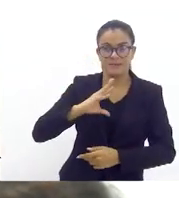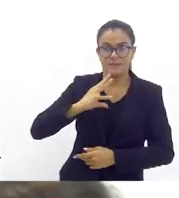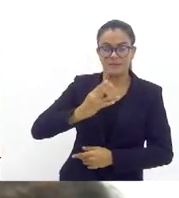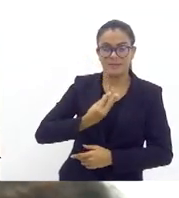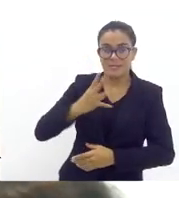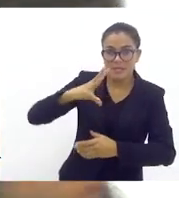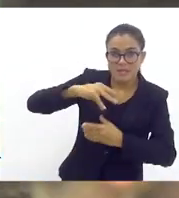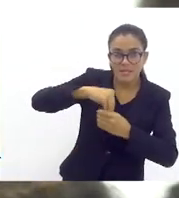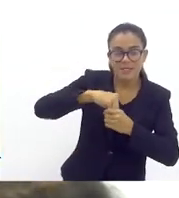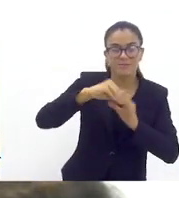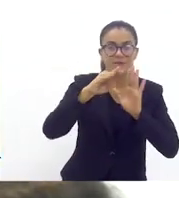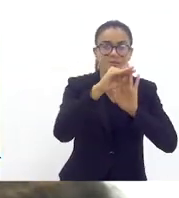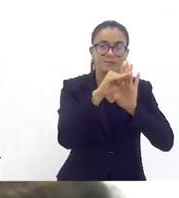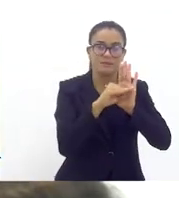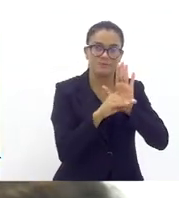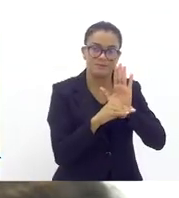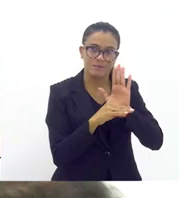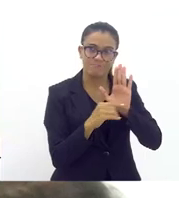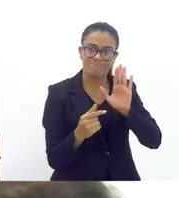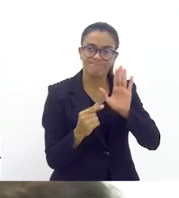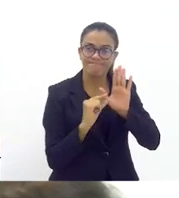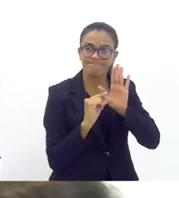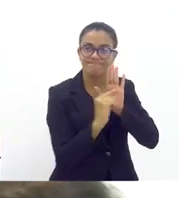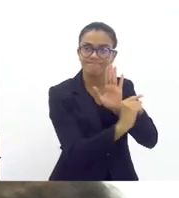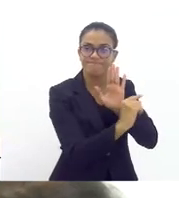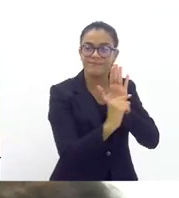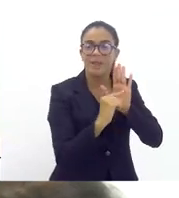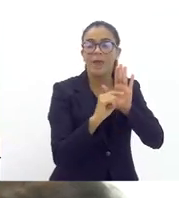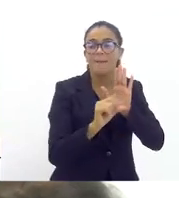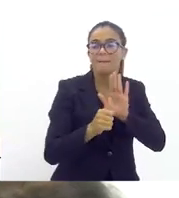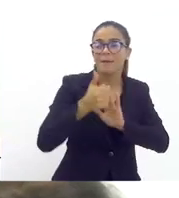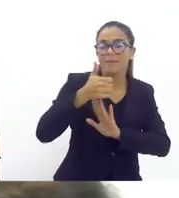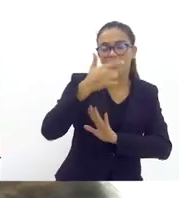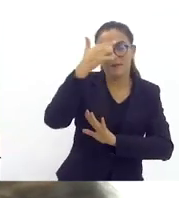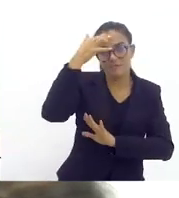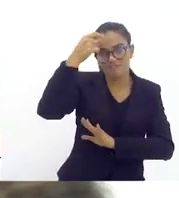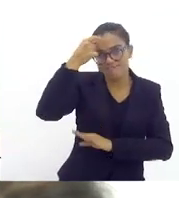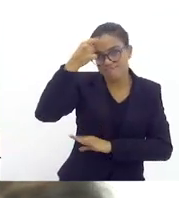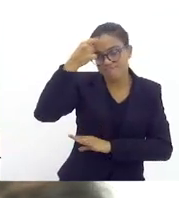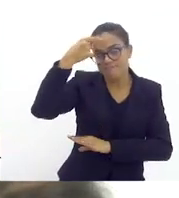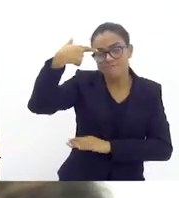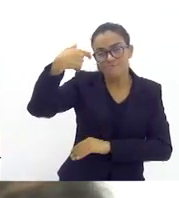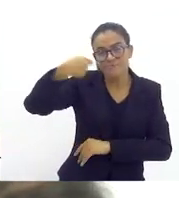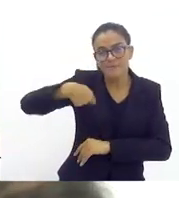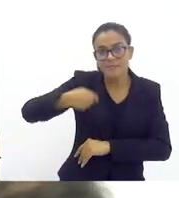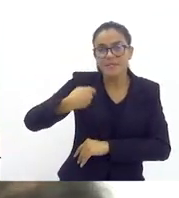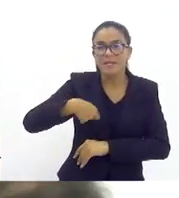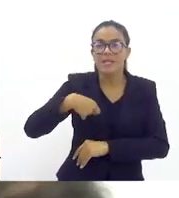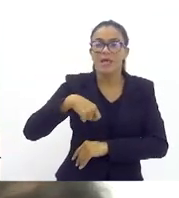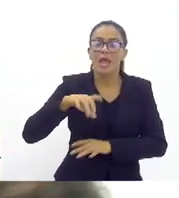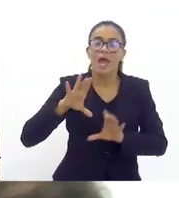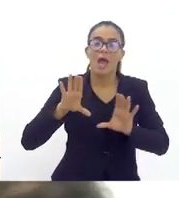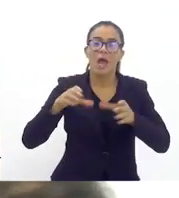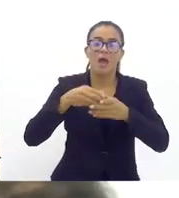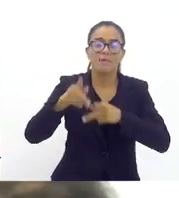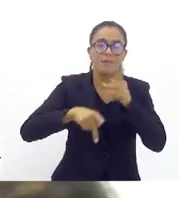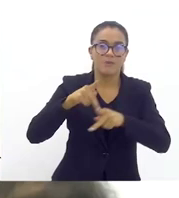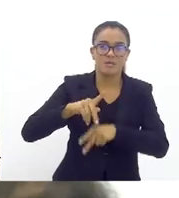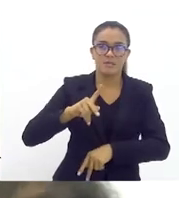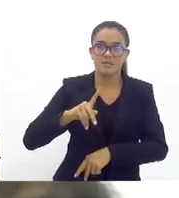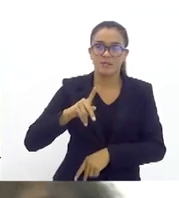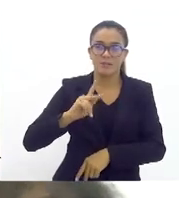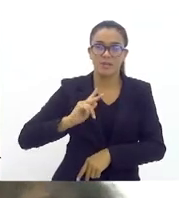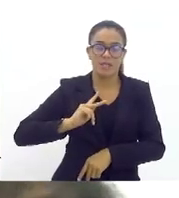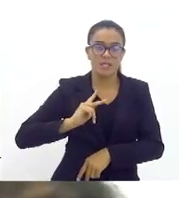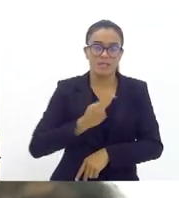dessa pauta. Então, a primeira coisa que a gente precisa ter em mente, que a população trans e travesti é uma população